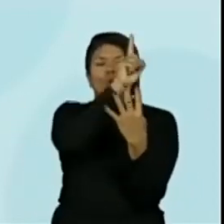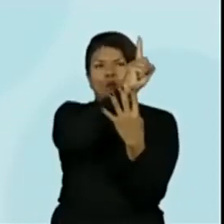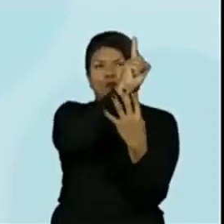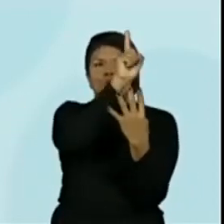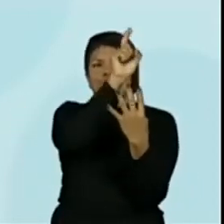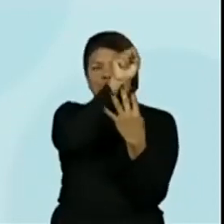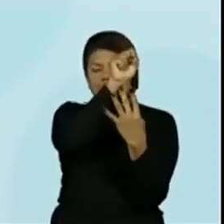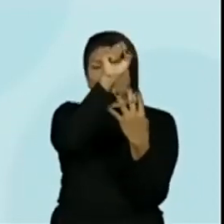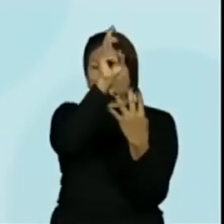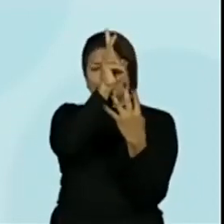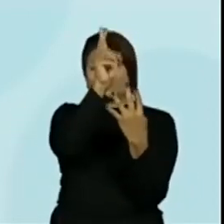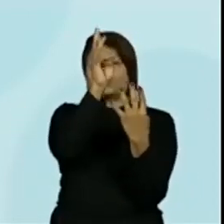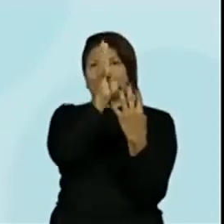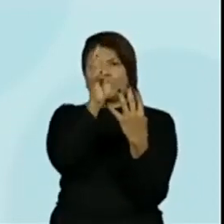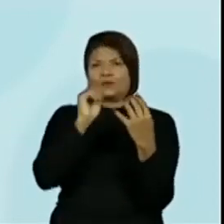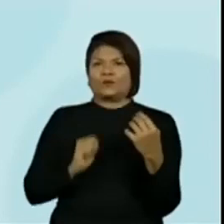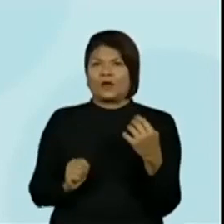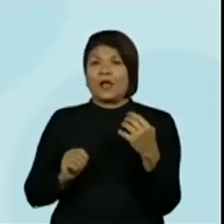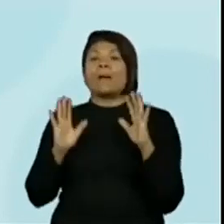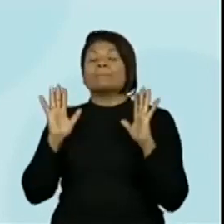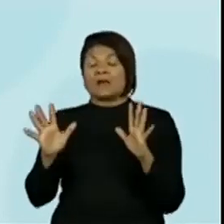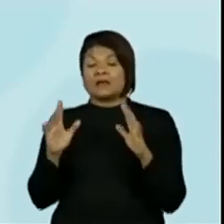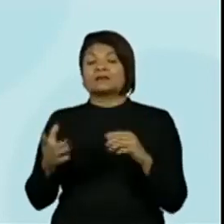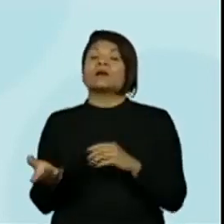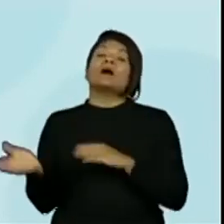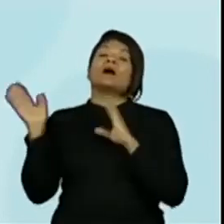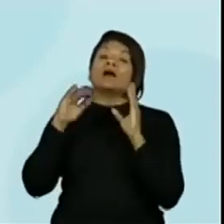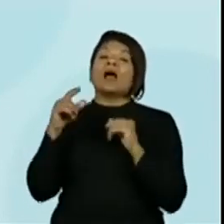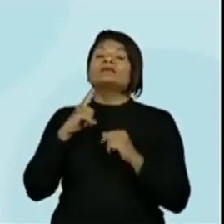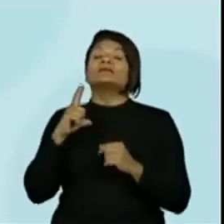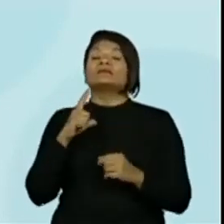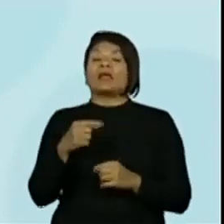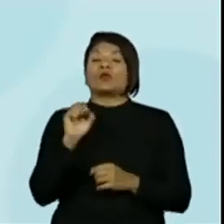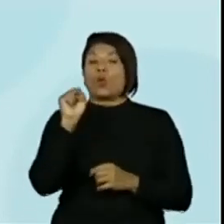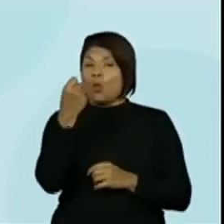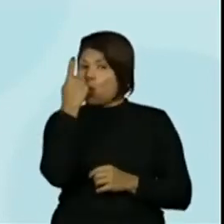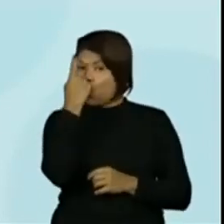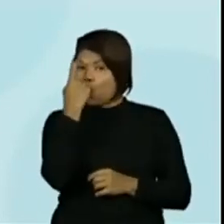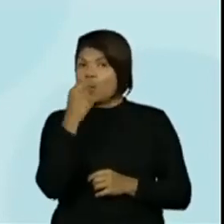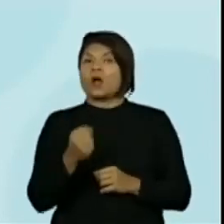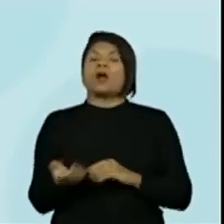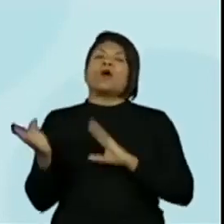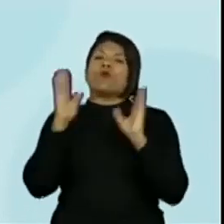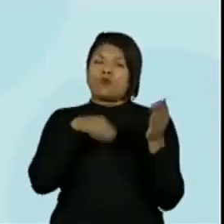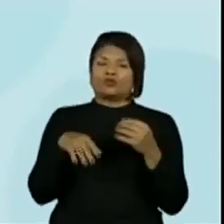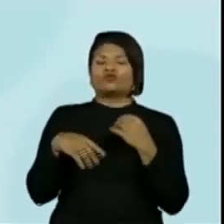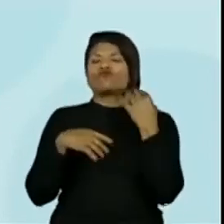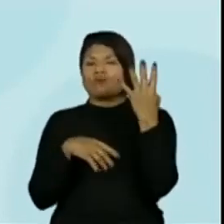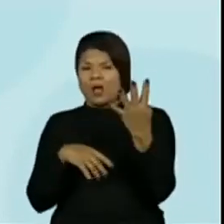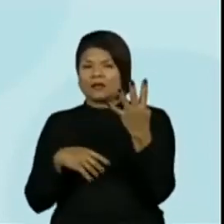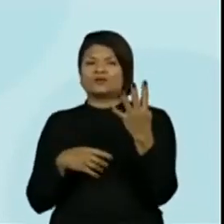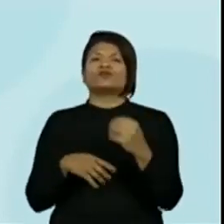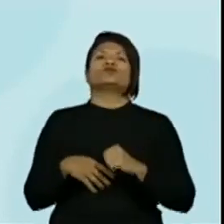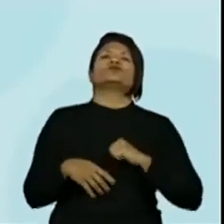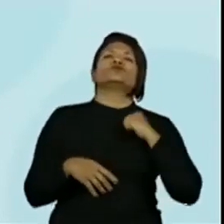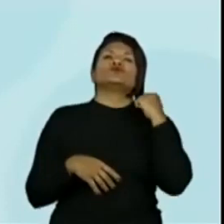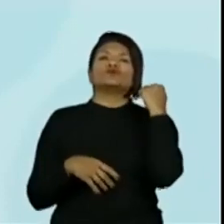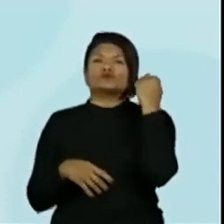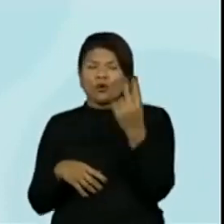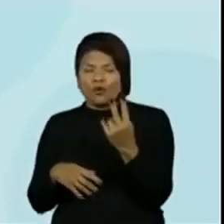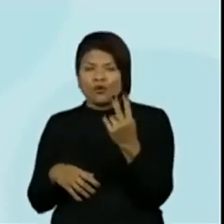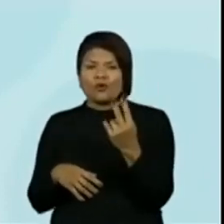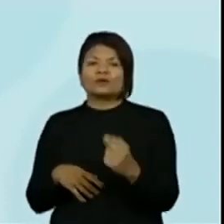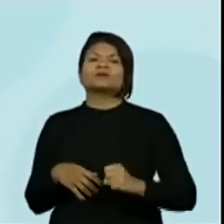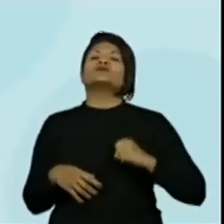algarismos, aqui eu só tenho um algarismo, eu tenho 4 algarismos, 2,